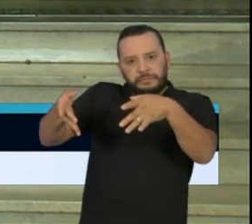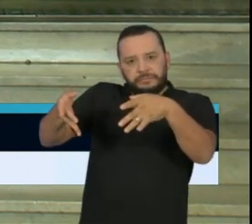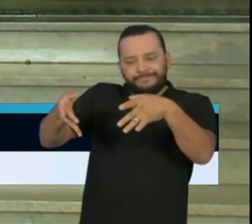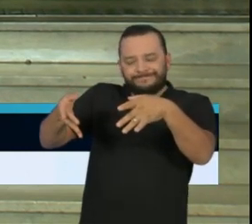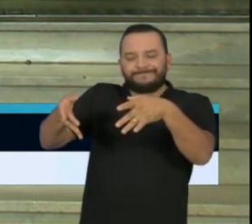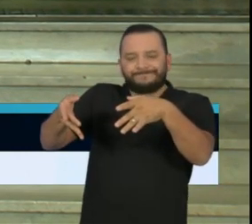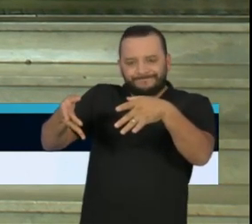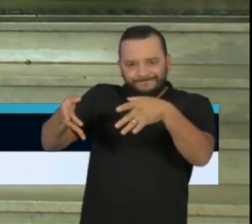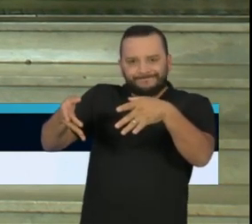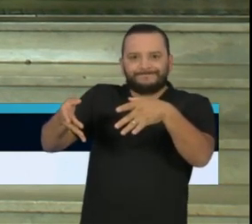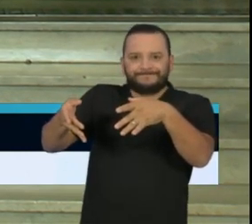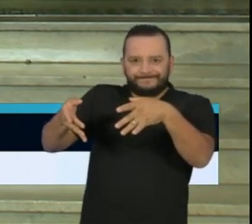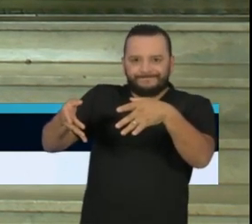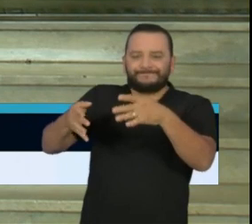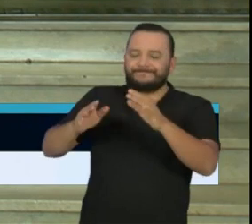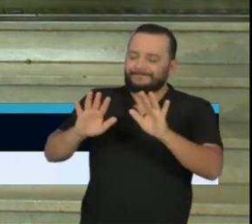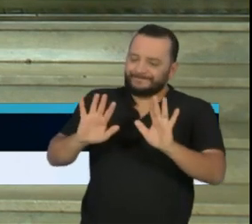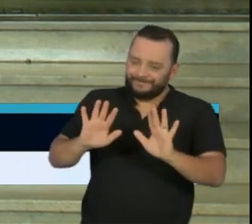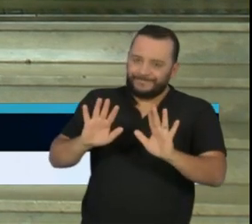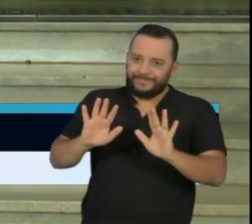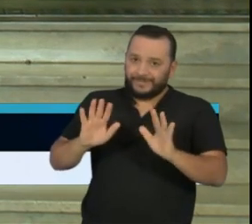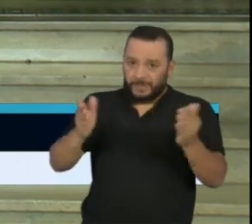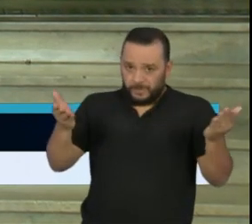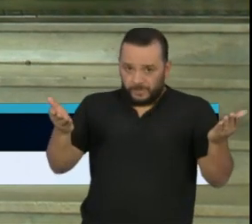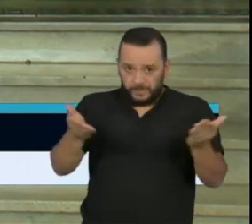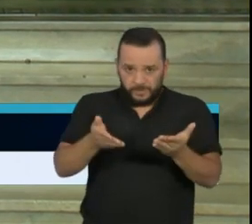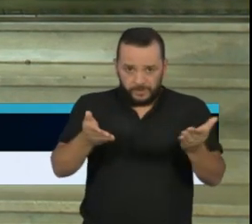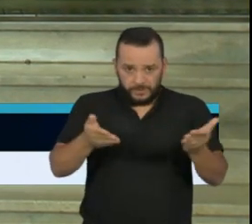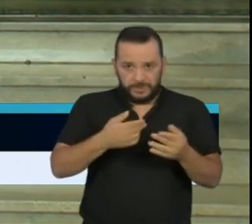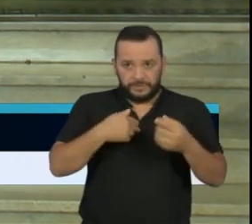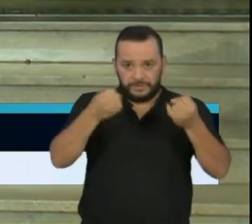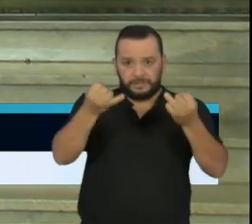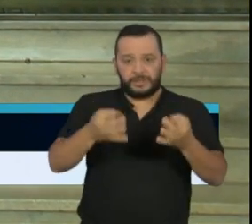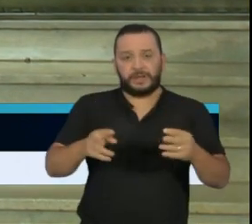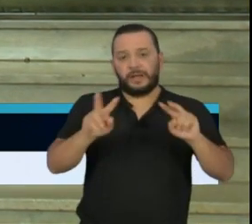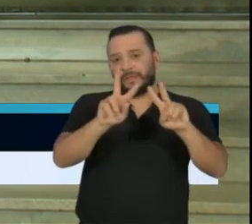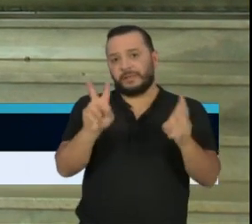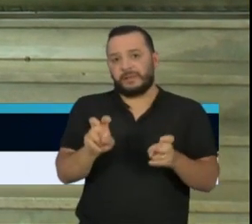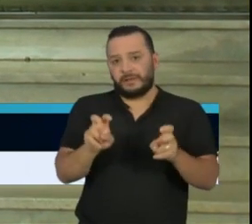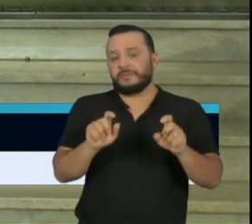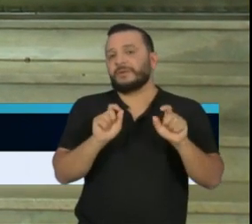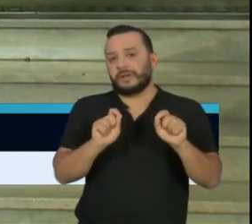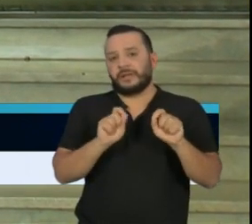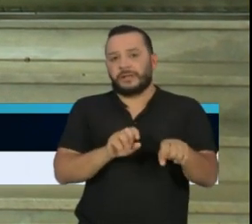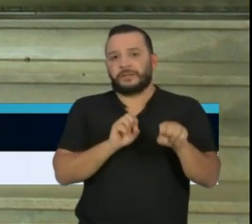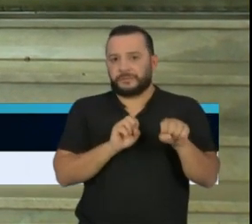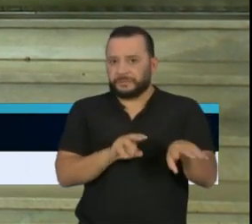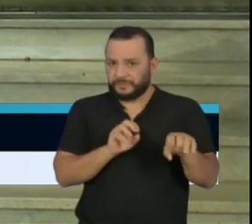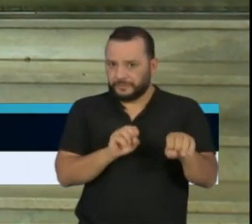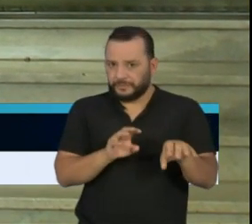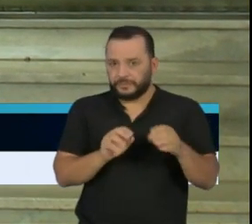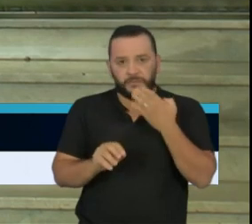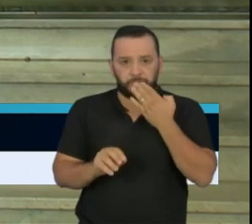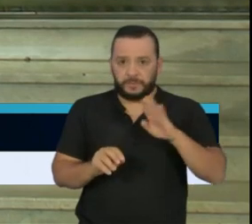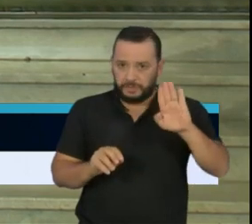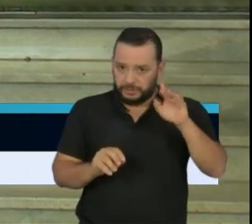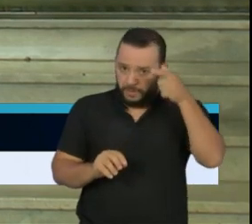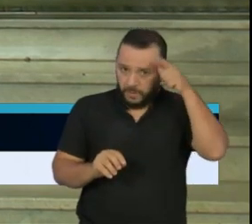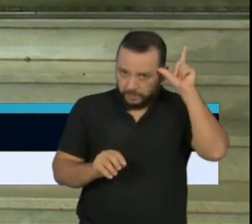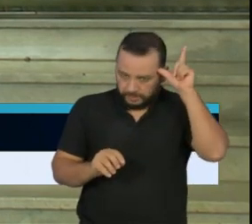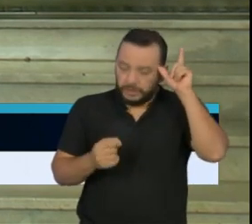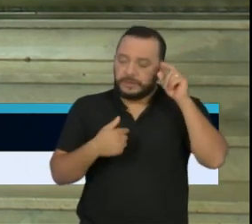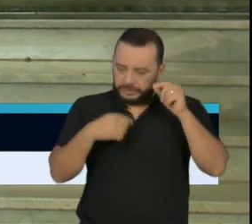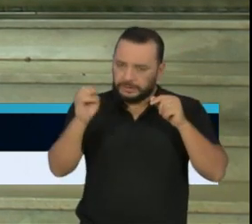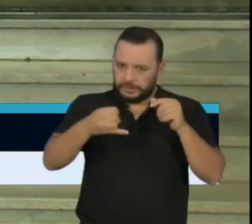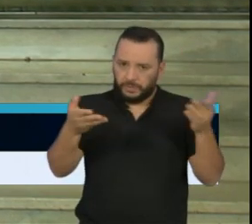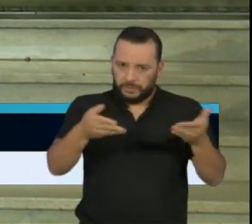Hoje também falaremos aqui sobre educação. Eu havia prometido ontem, vamos cumprir. E por isso a presença do secretário da Educação